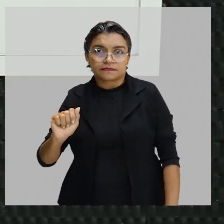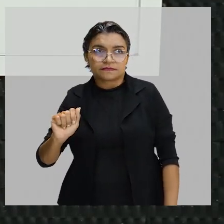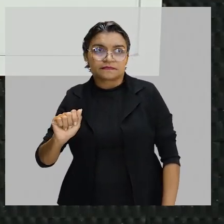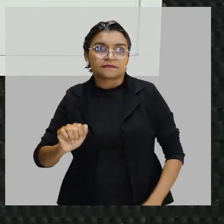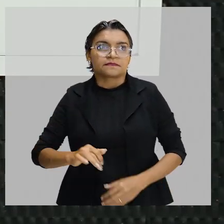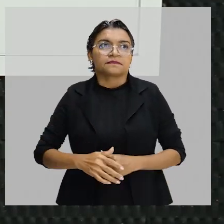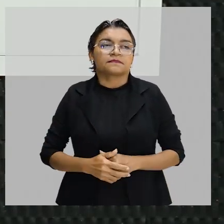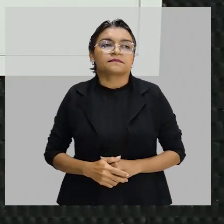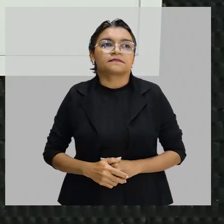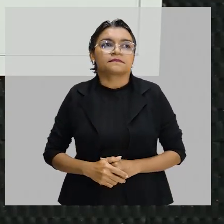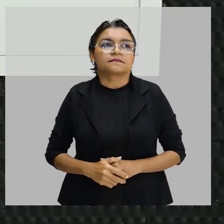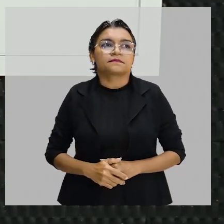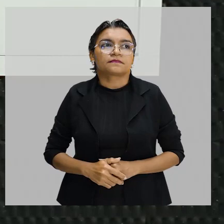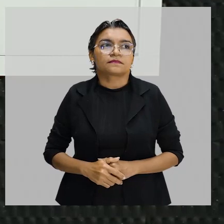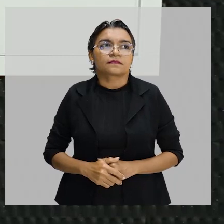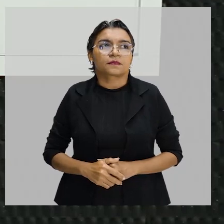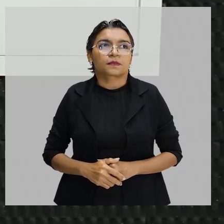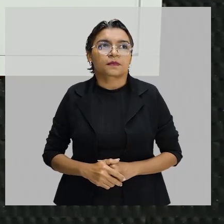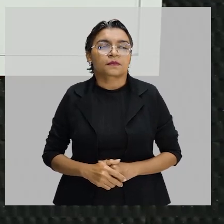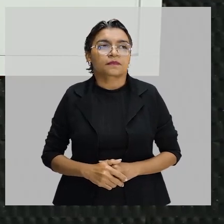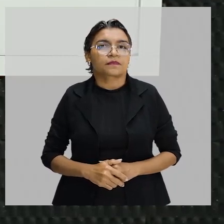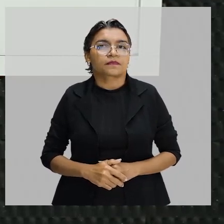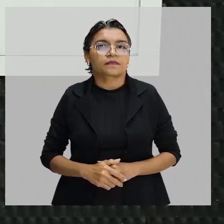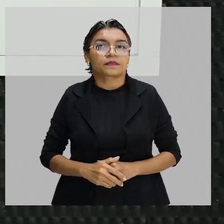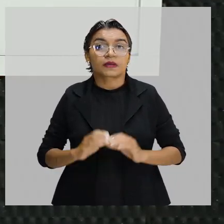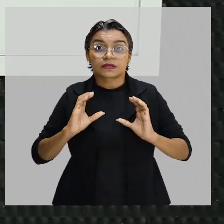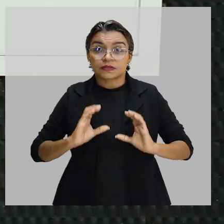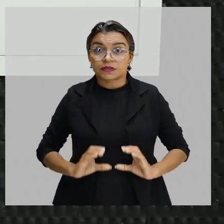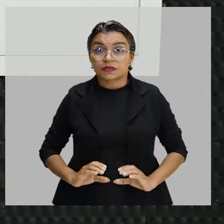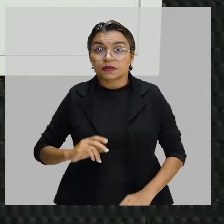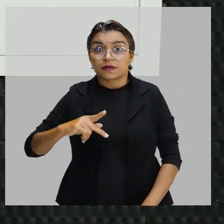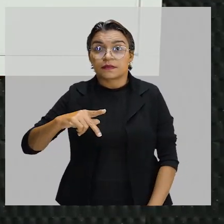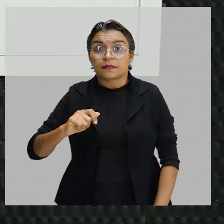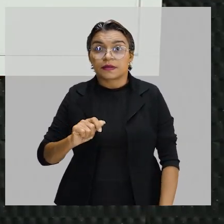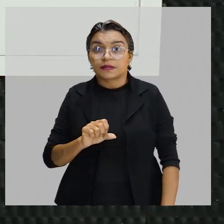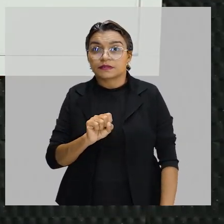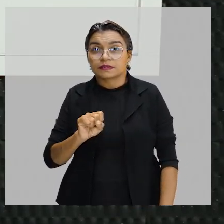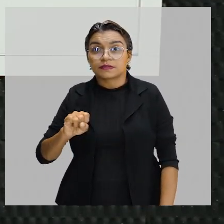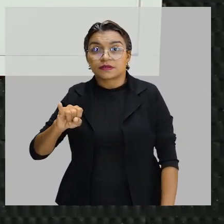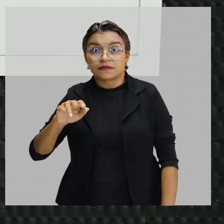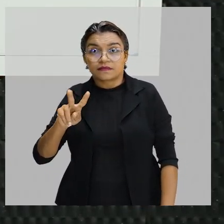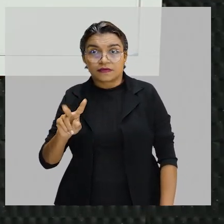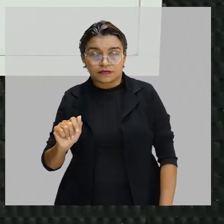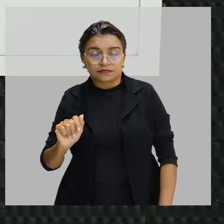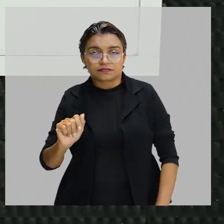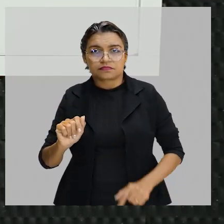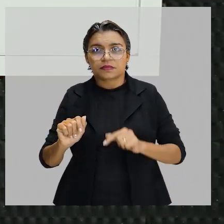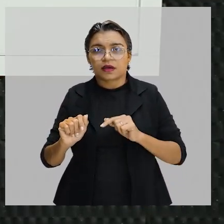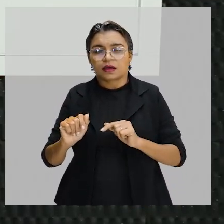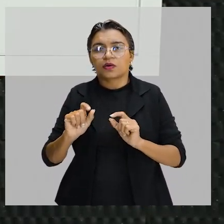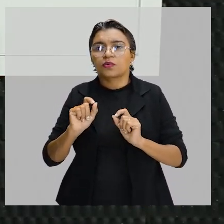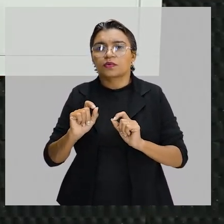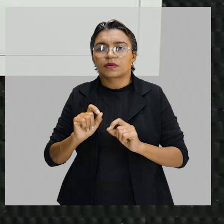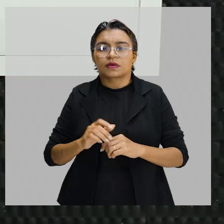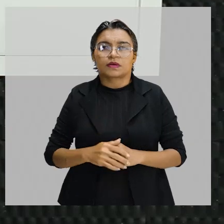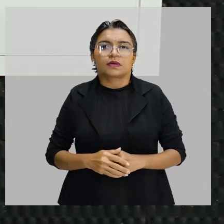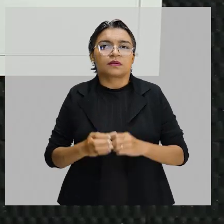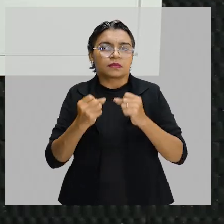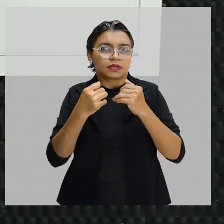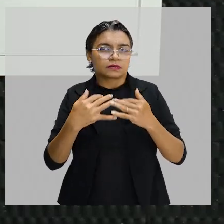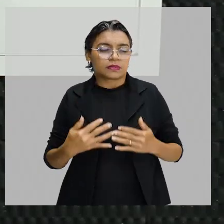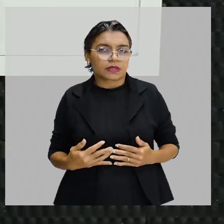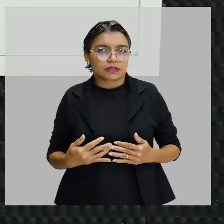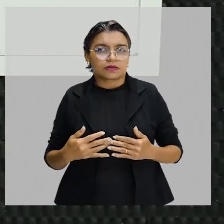certo? Ok? A cidadania passiva, ela é uma consideração por